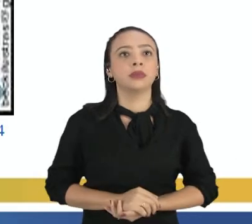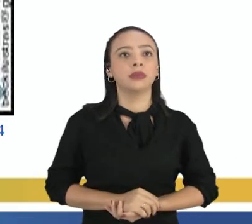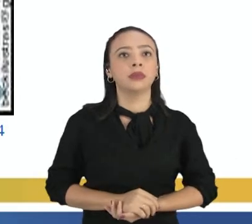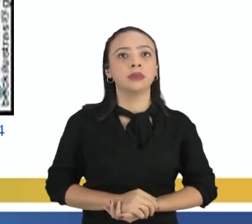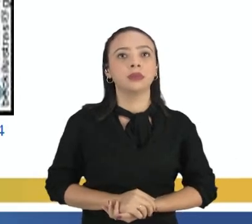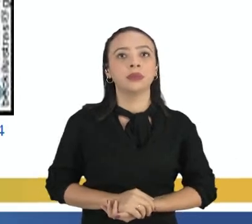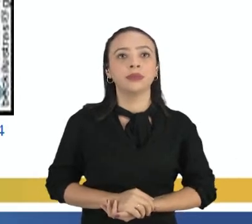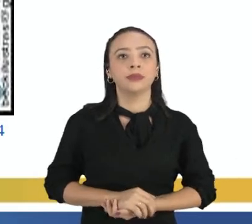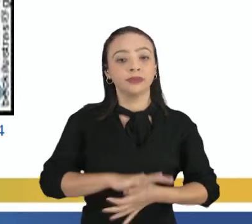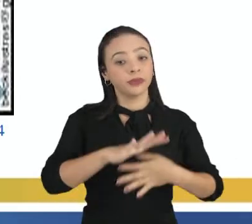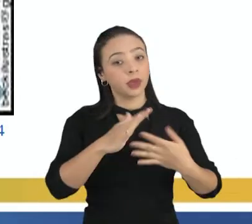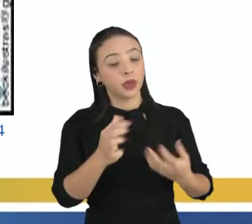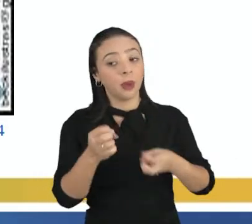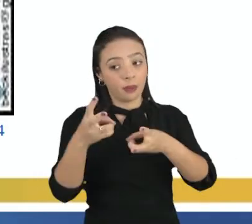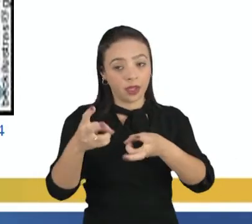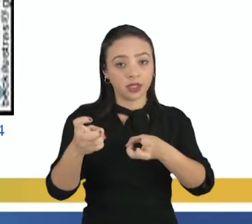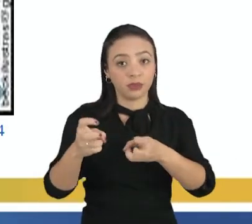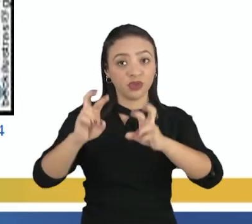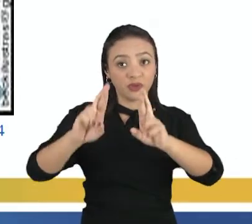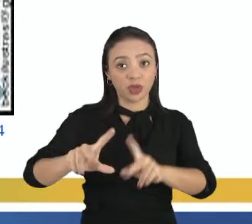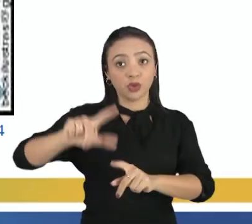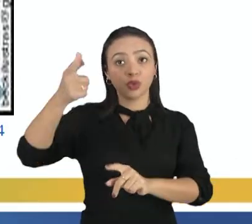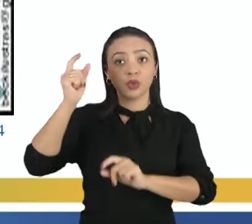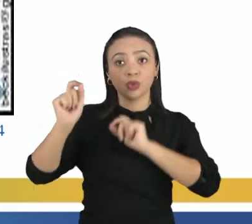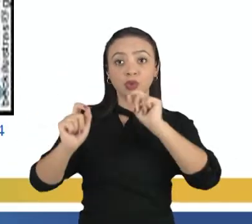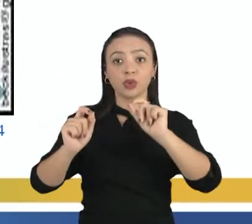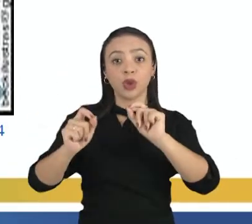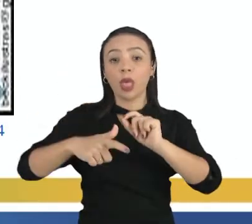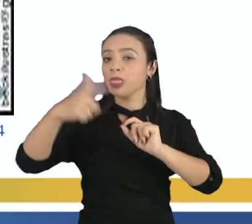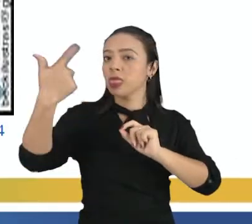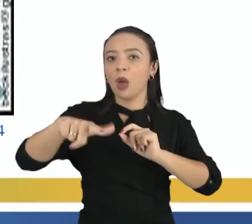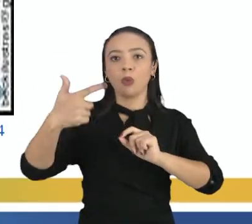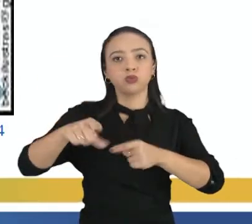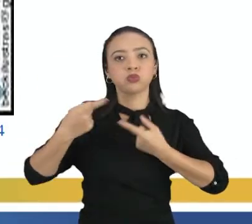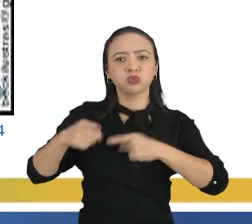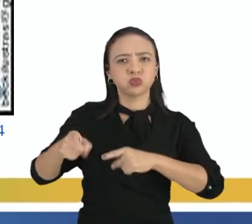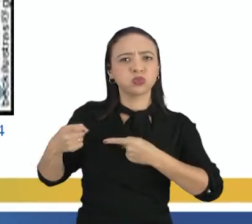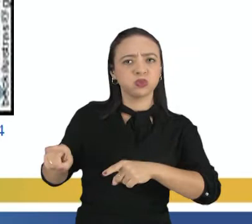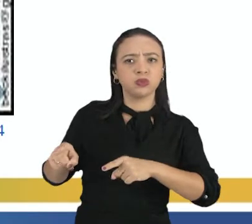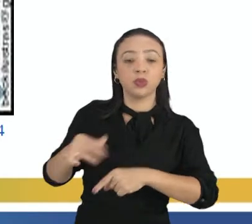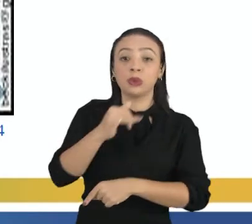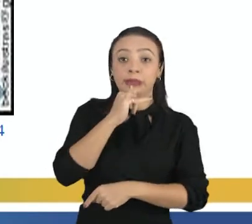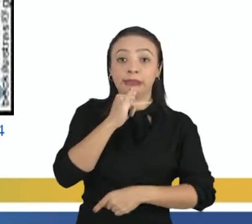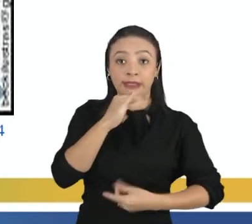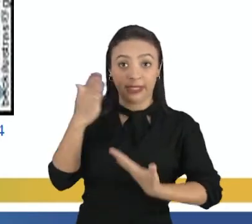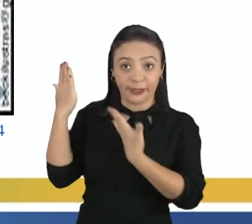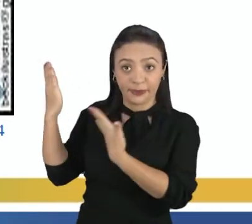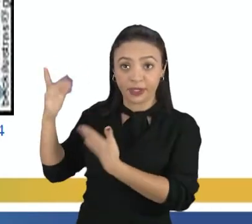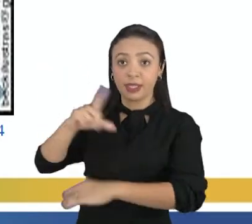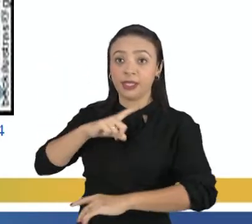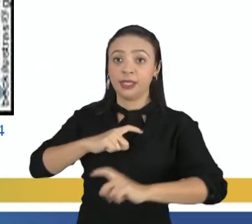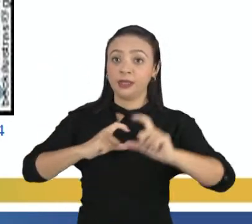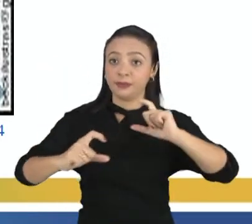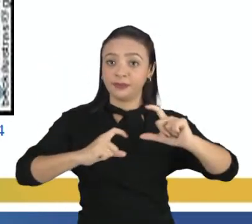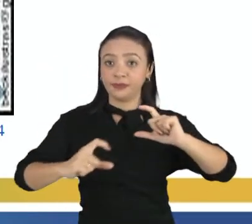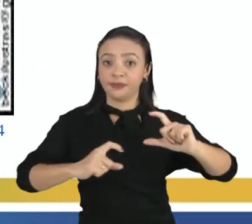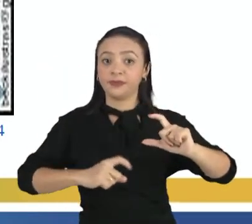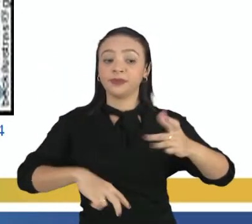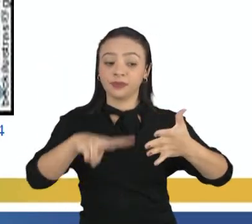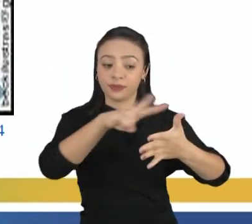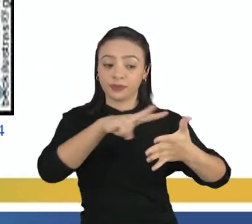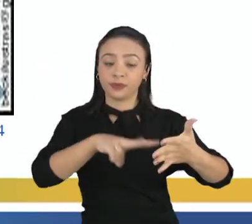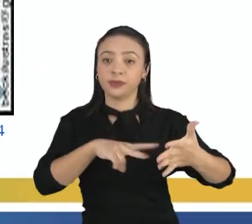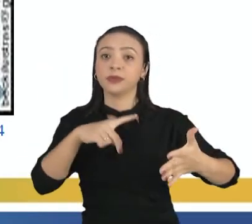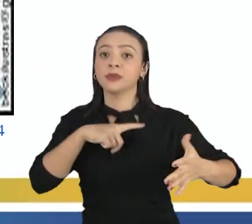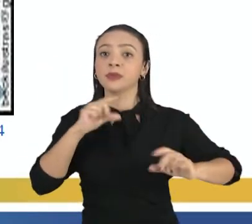que ele, diferente dos outros, ele não trouxe uma crítica, né? Nesse caso aqui, nessa tirinha que nós lemos,